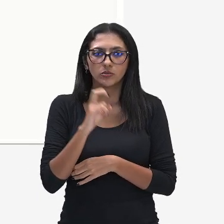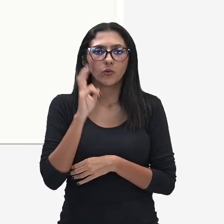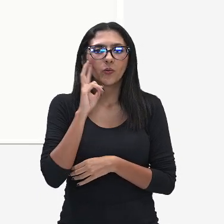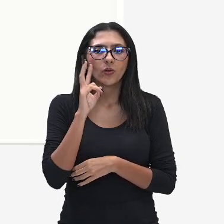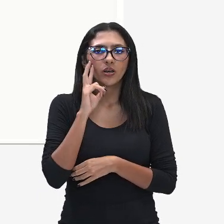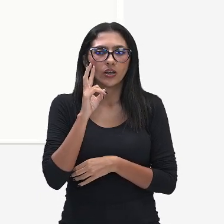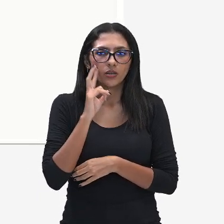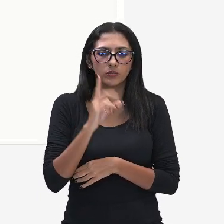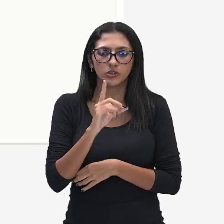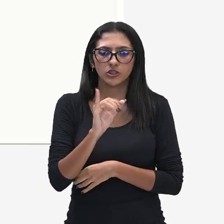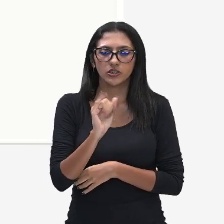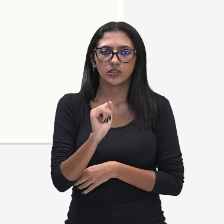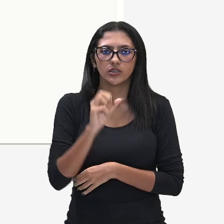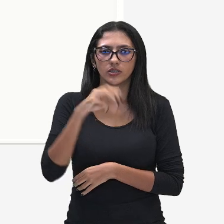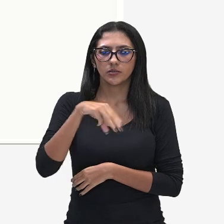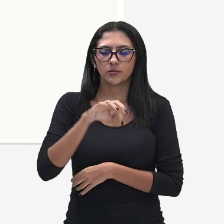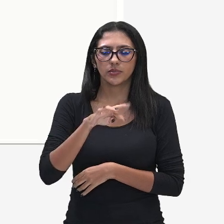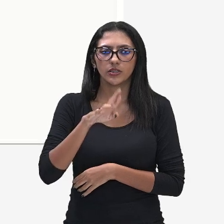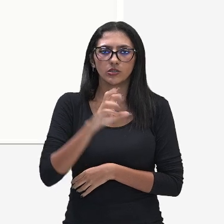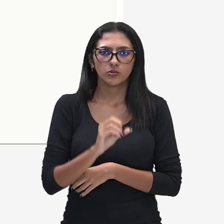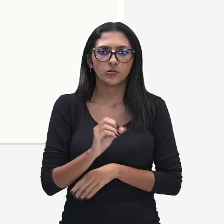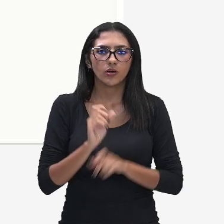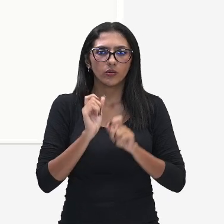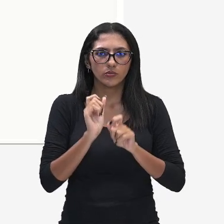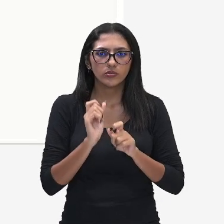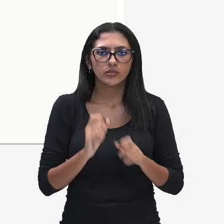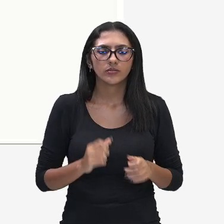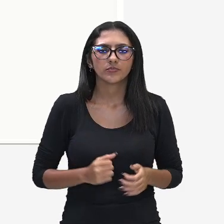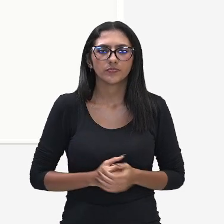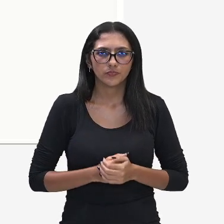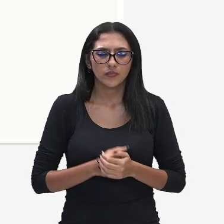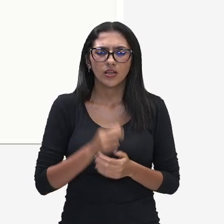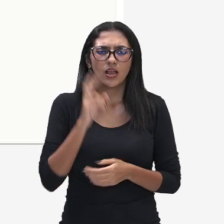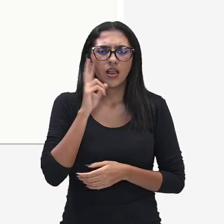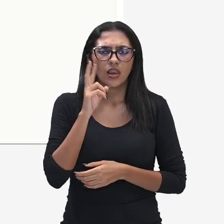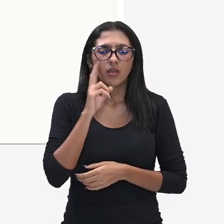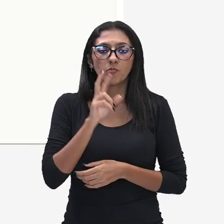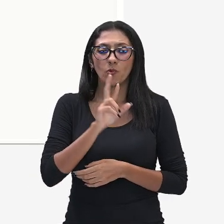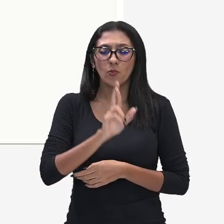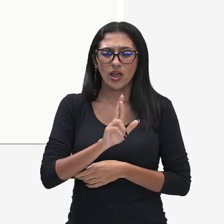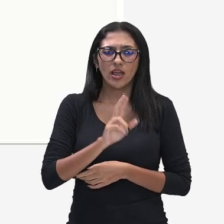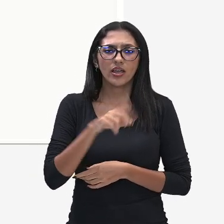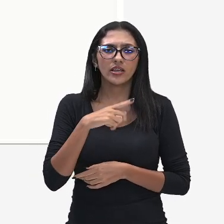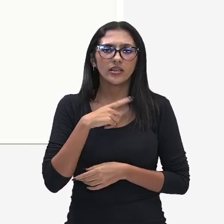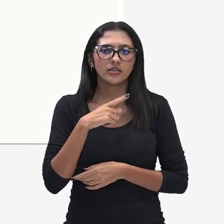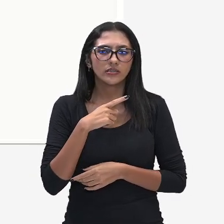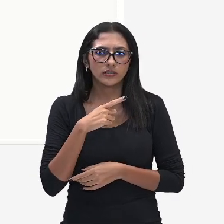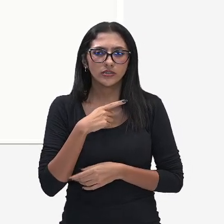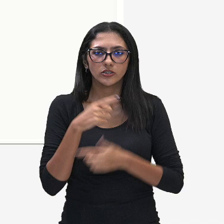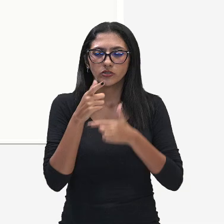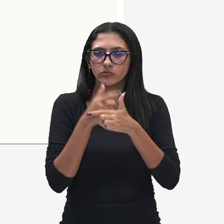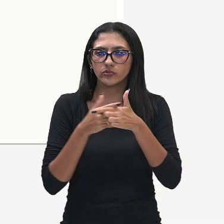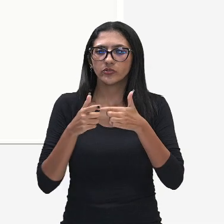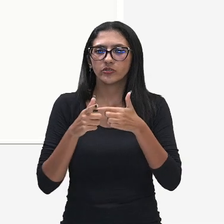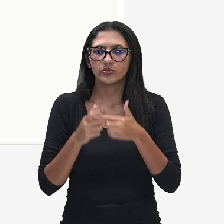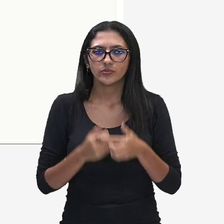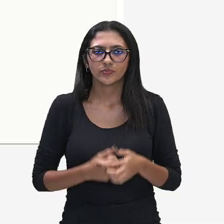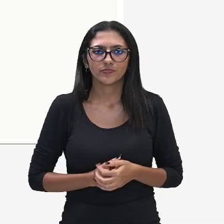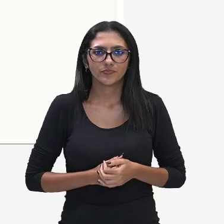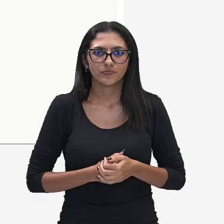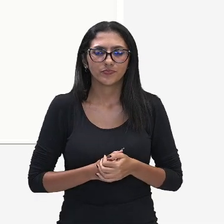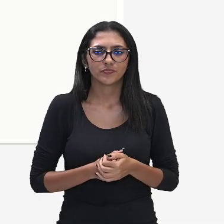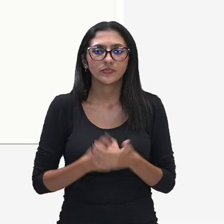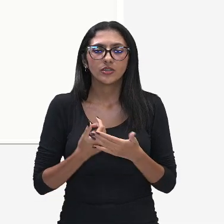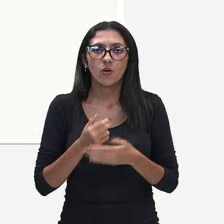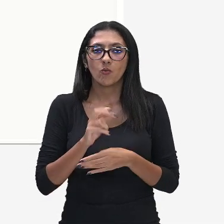o diâmetro é igual ao dobro do raio, o que automaticamente, então, nós teremos que o